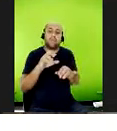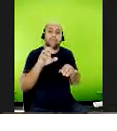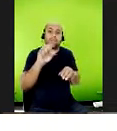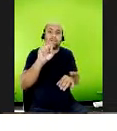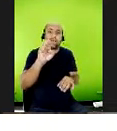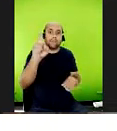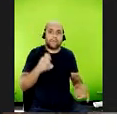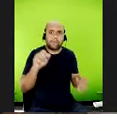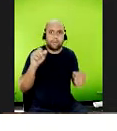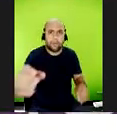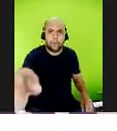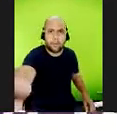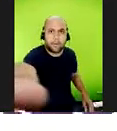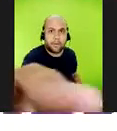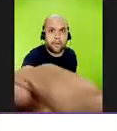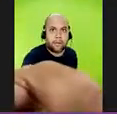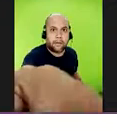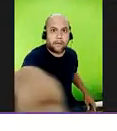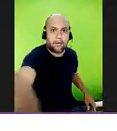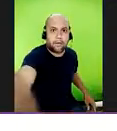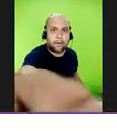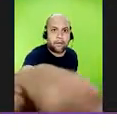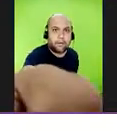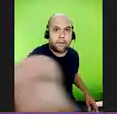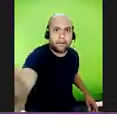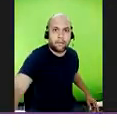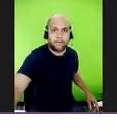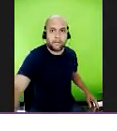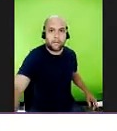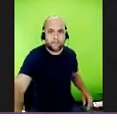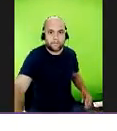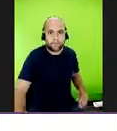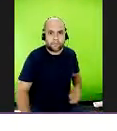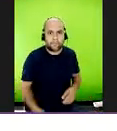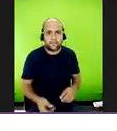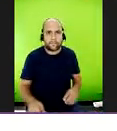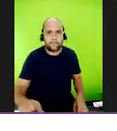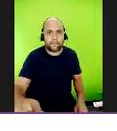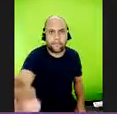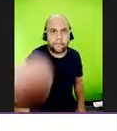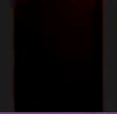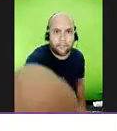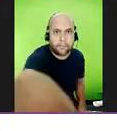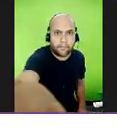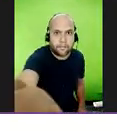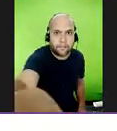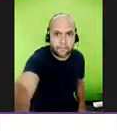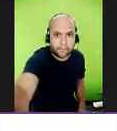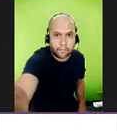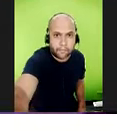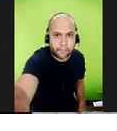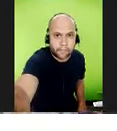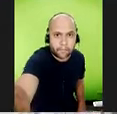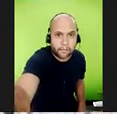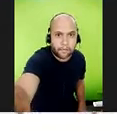o que é lugar de fala eu preciso falar de Privilégio E aí a gente quer igualdade ou a gente quer igual da Equidade para todo mundo dependendo dos privilégios que